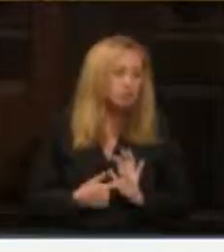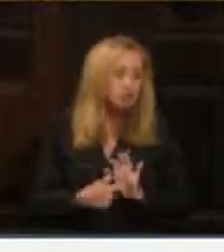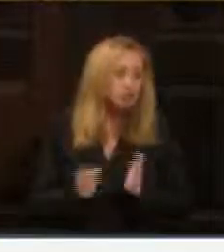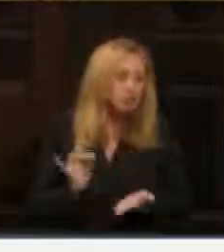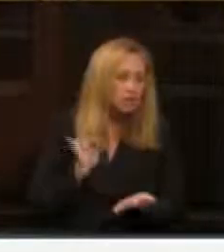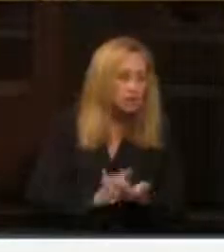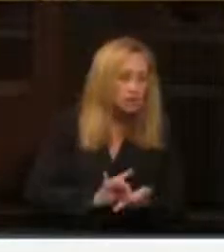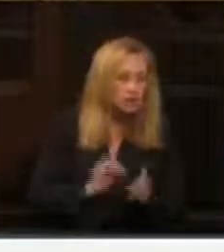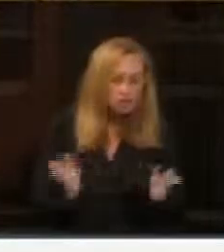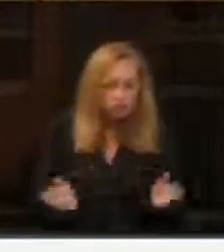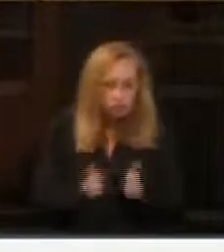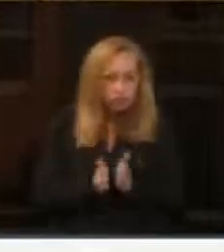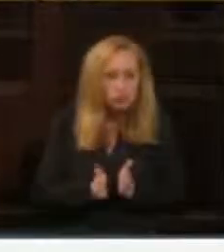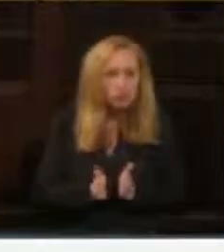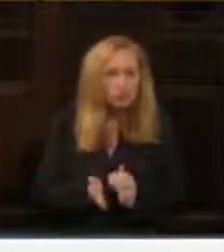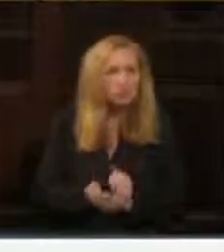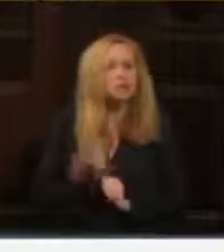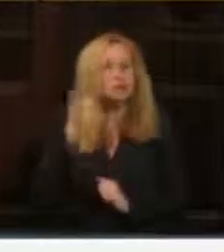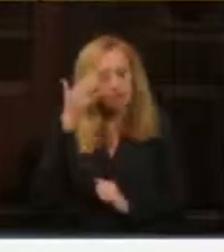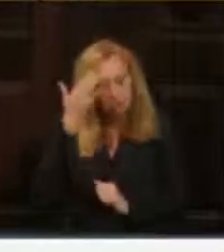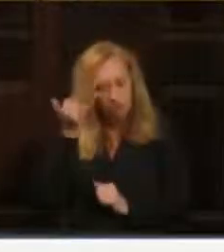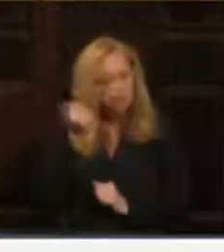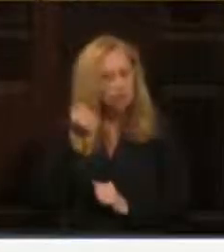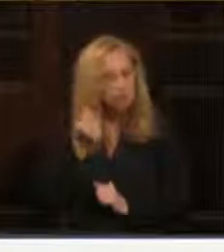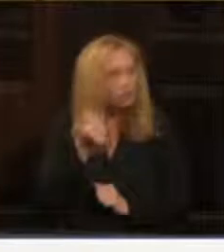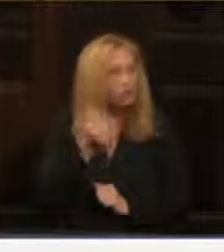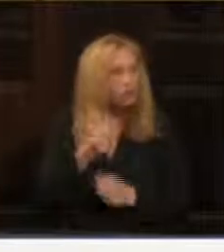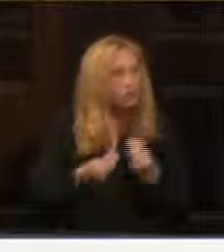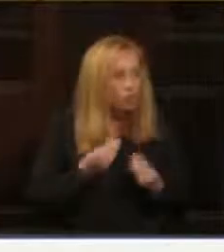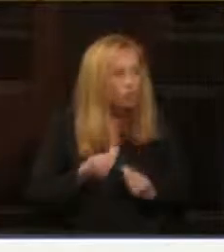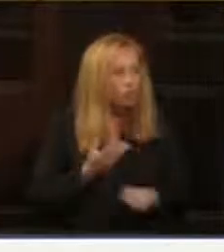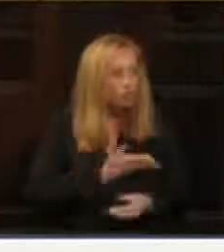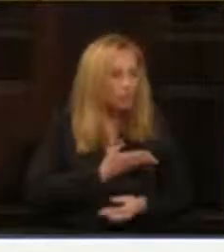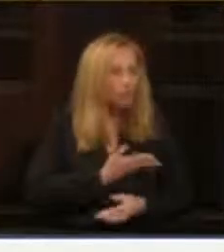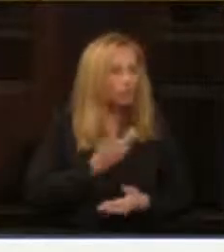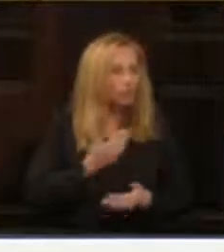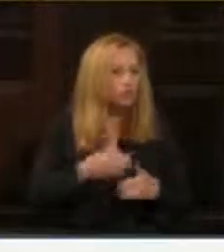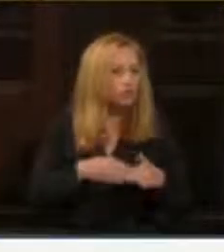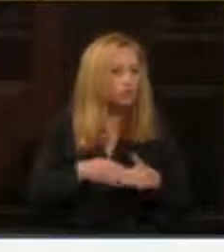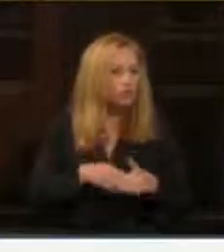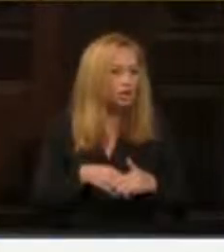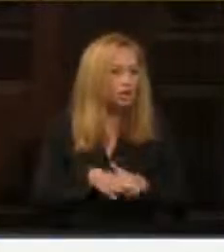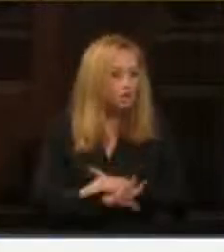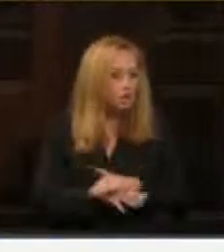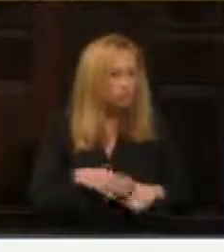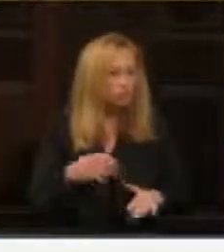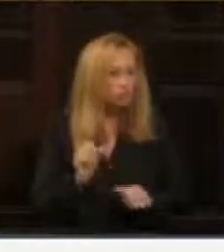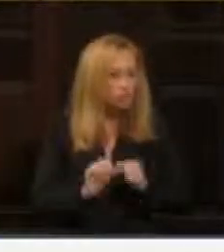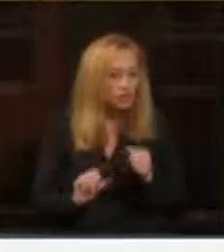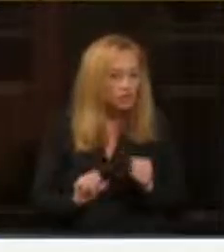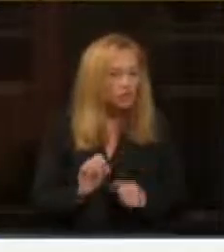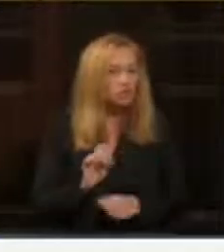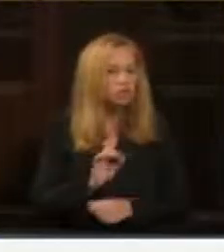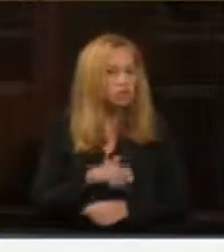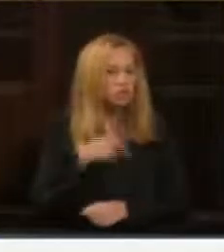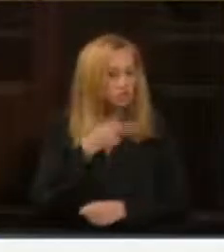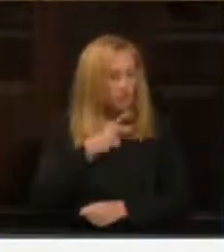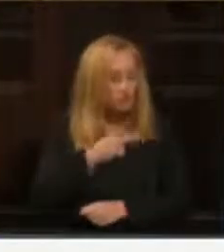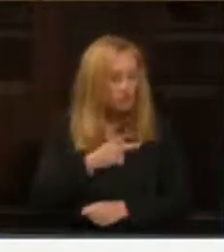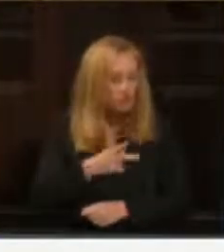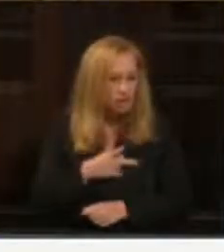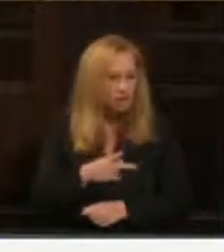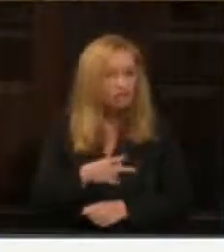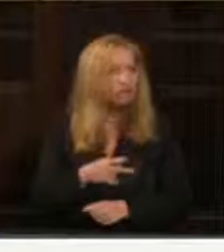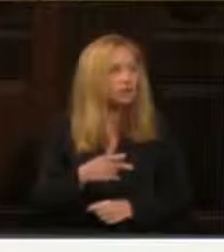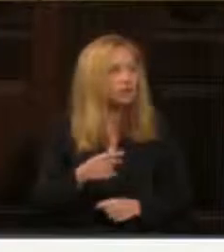muito estreita, que eu sei que não é a que Vossa Excelência costuma fazer. Então, queria só fazer esses dois à parte para contribuir